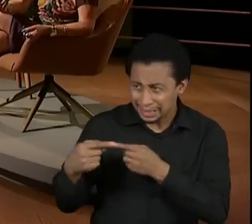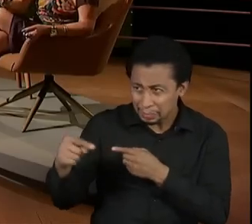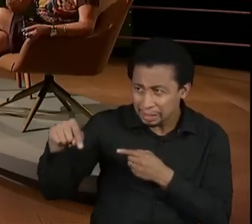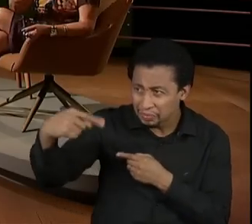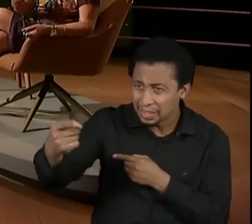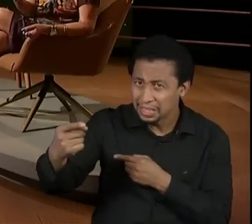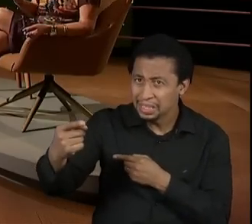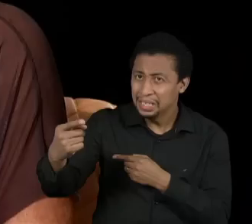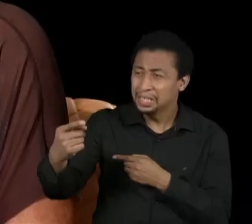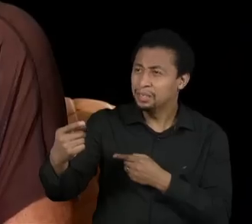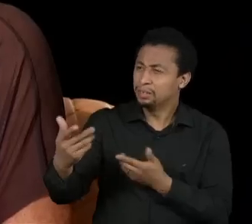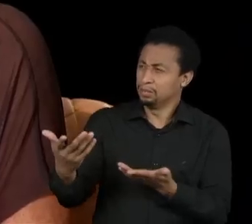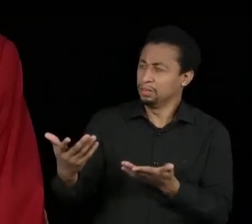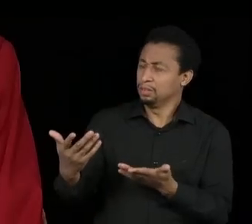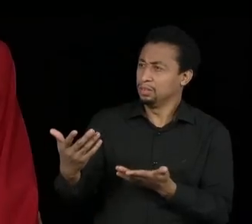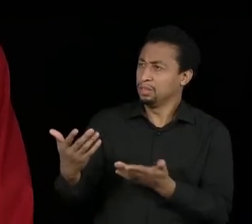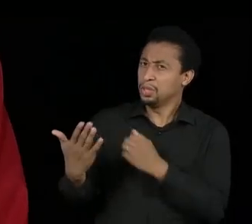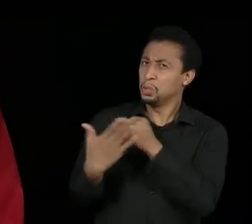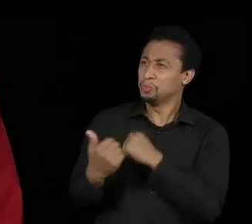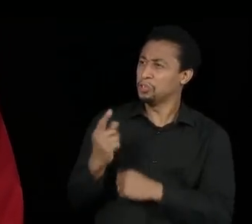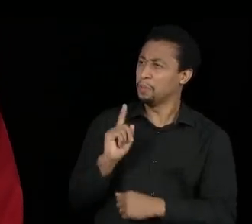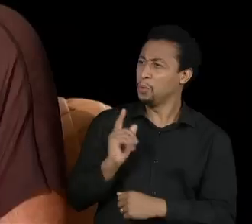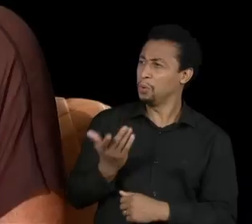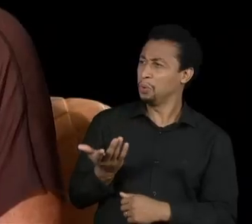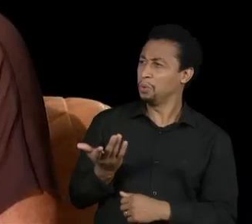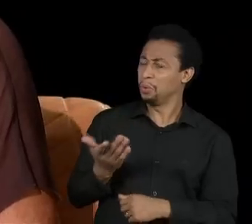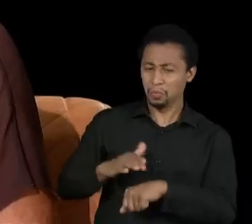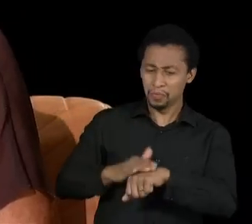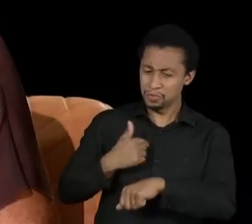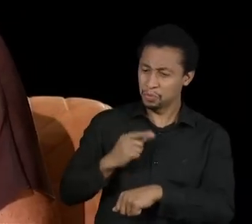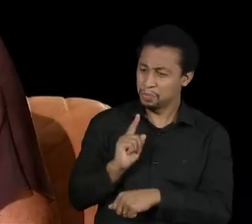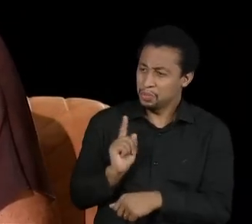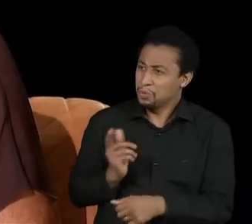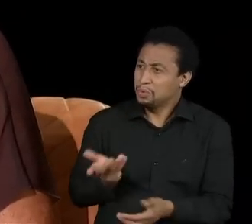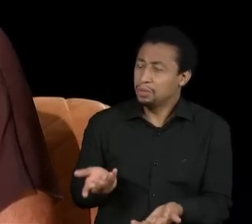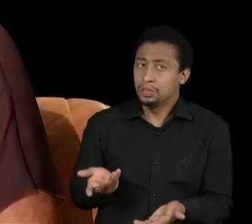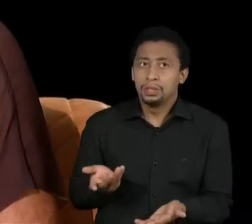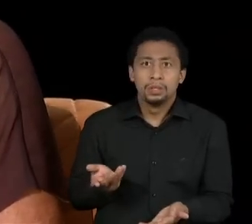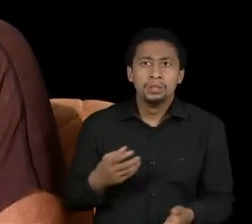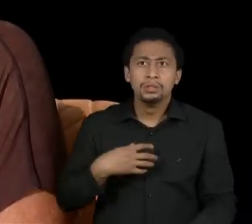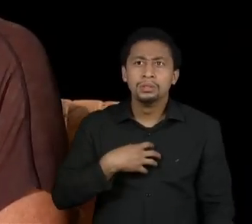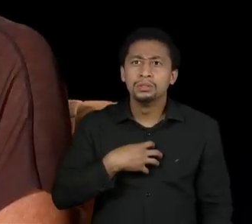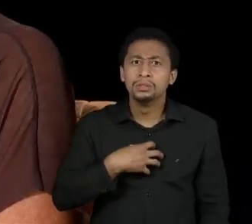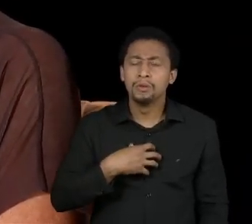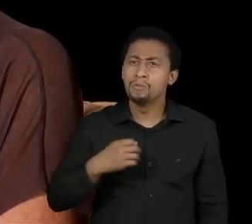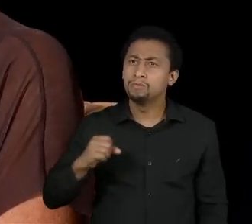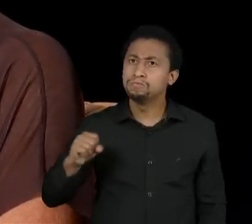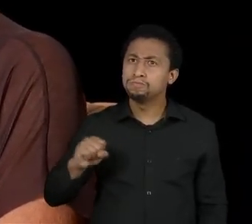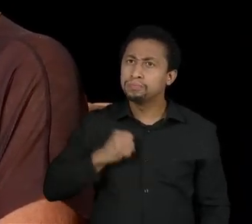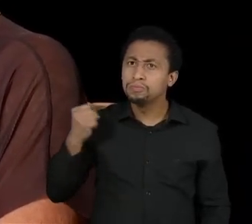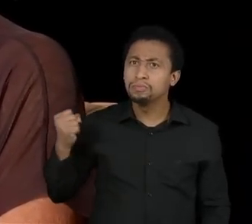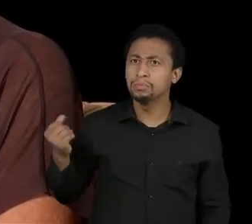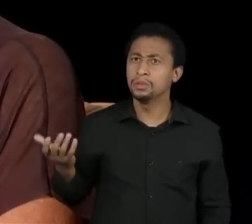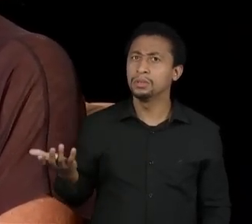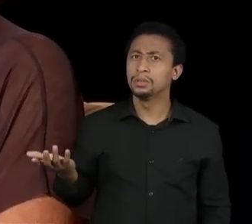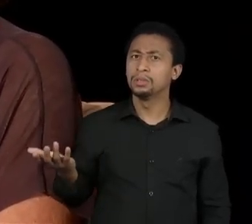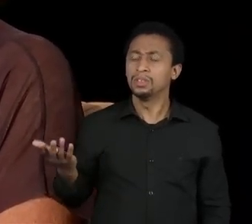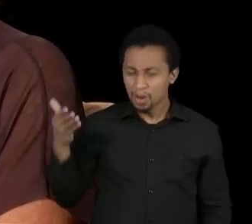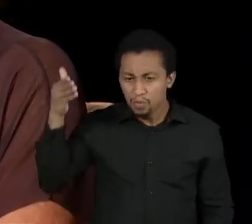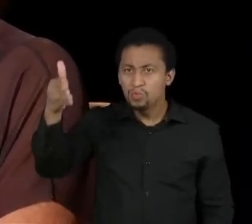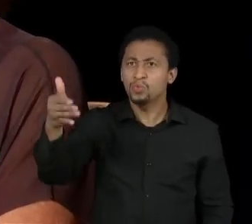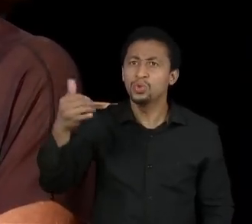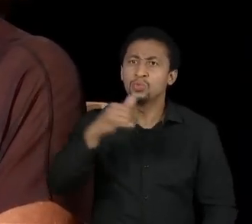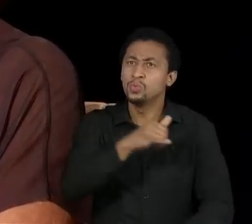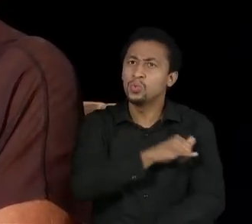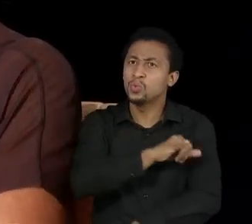eu? E eu? Ele não falou comigo? Pô, fiquei pé da vida. Cheguei no Rio, liguei para... A gente morava